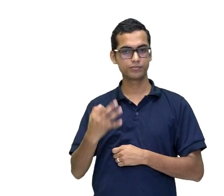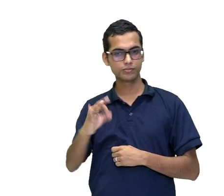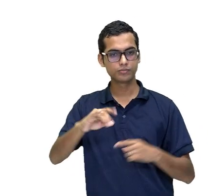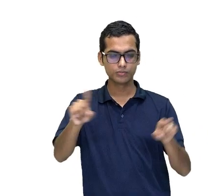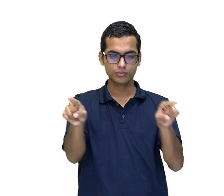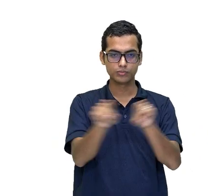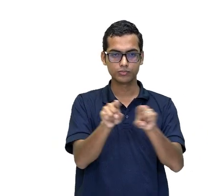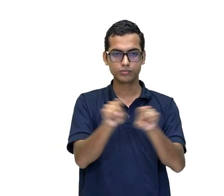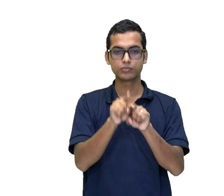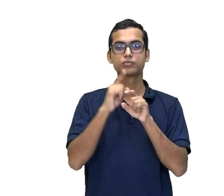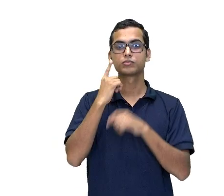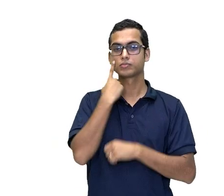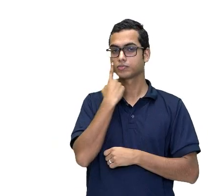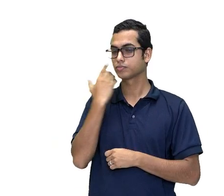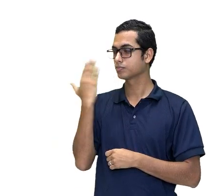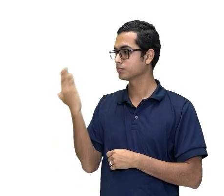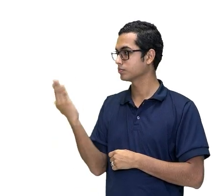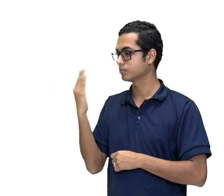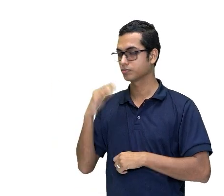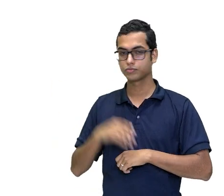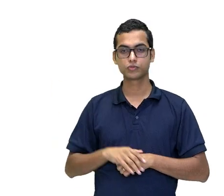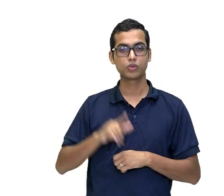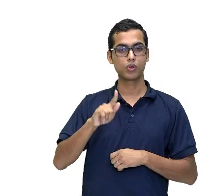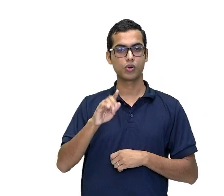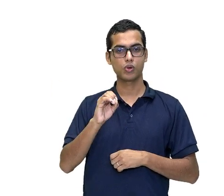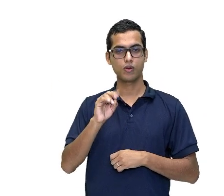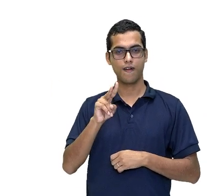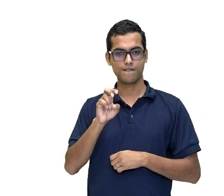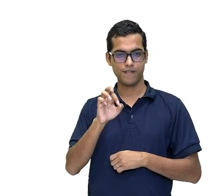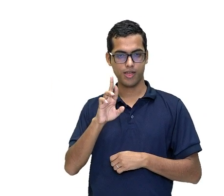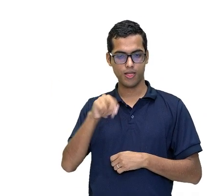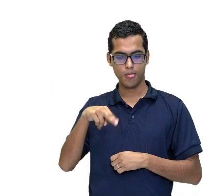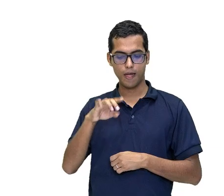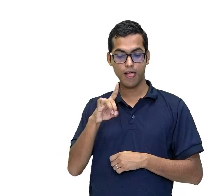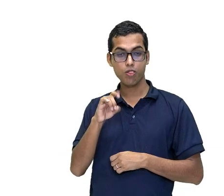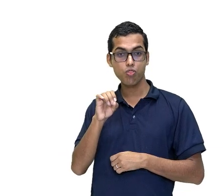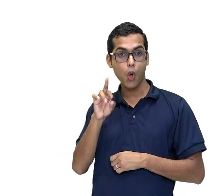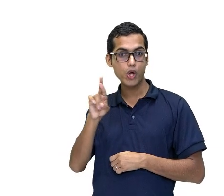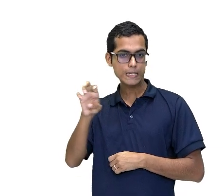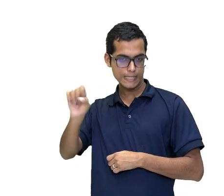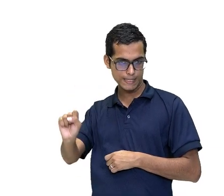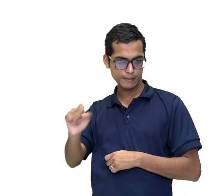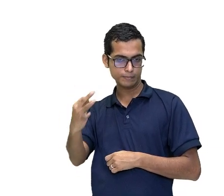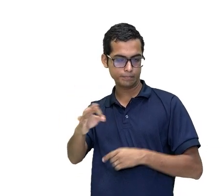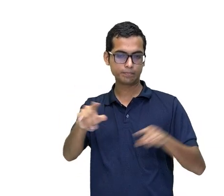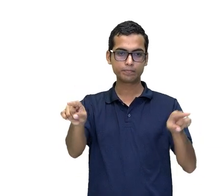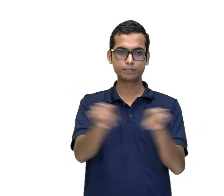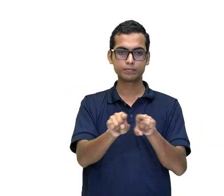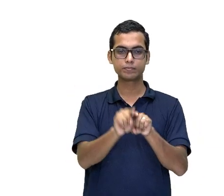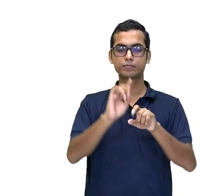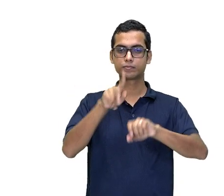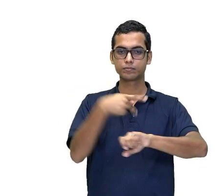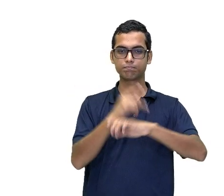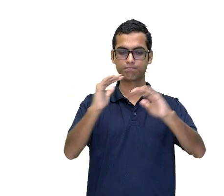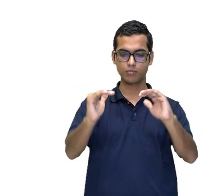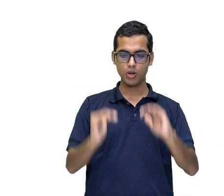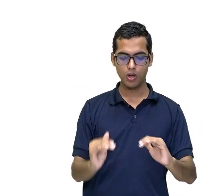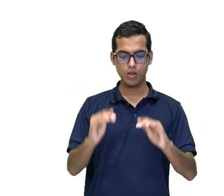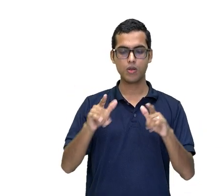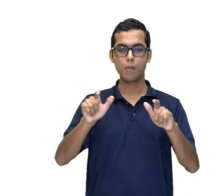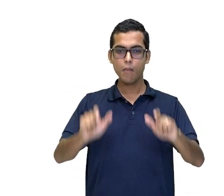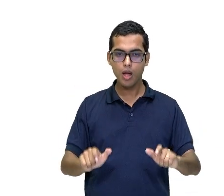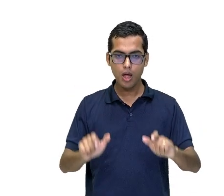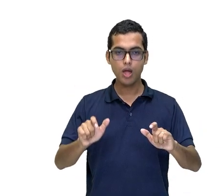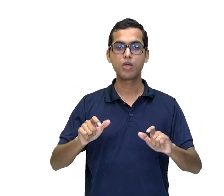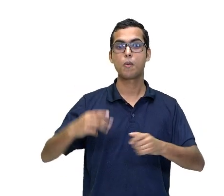âmbito local, a gente tem então os coronéis que, basicamente, controlam a vida local de uma localidade e